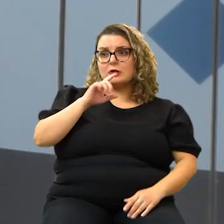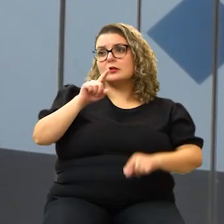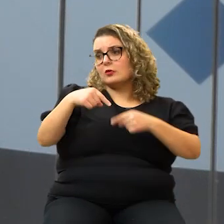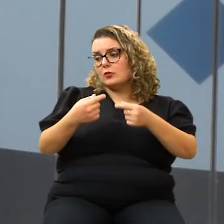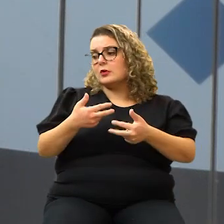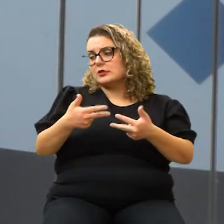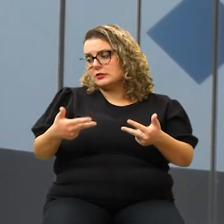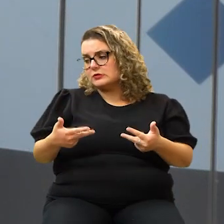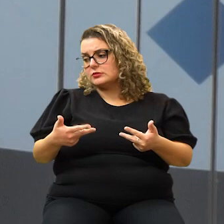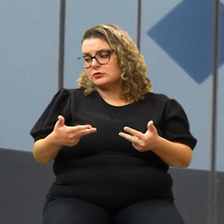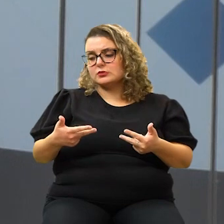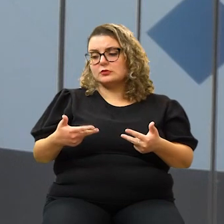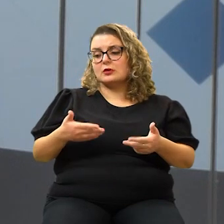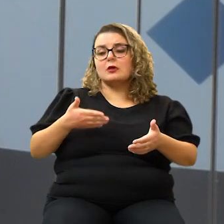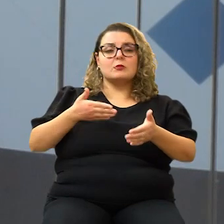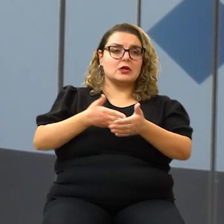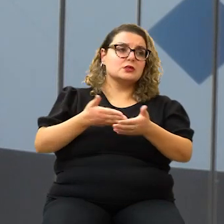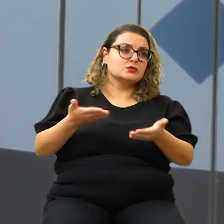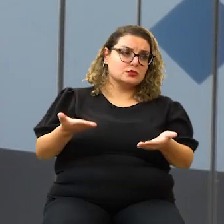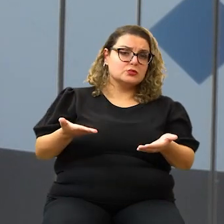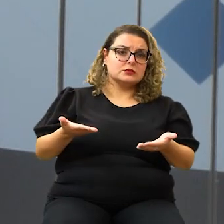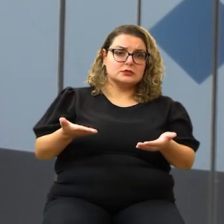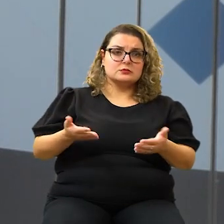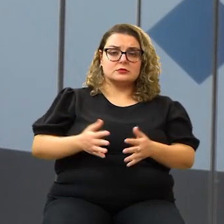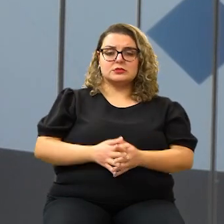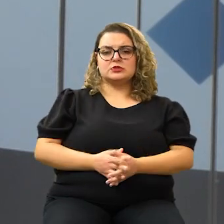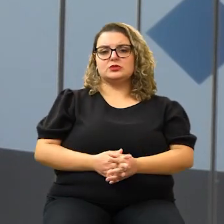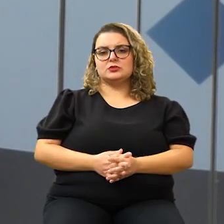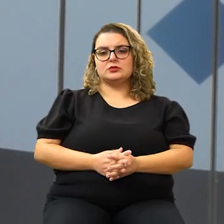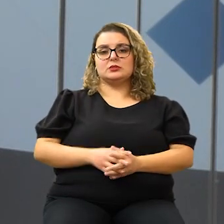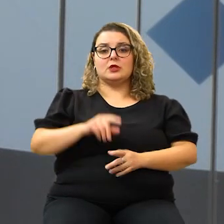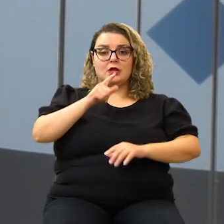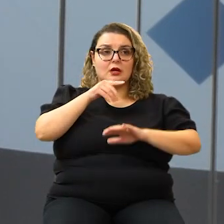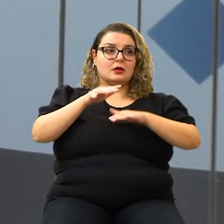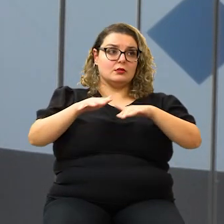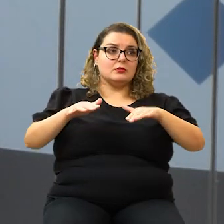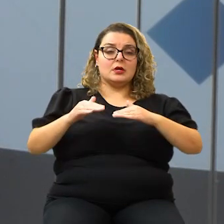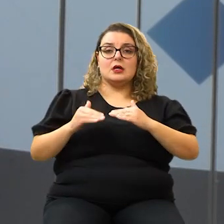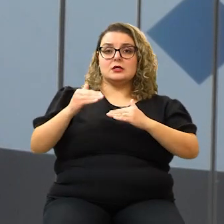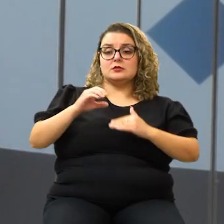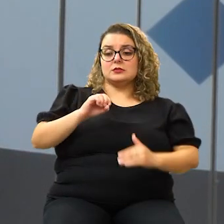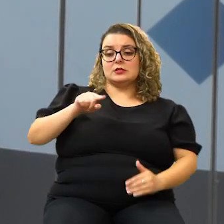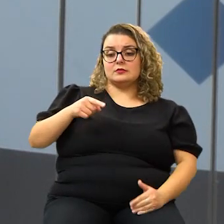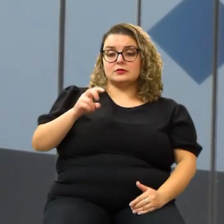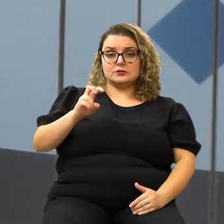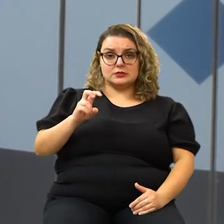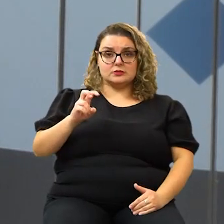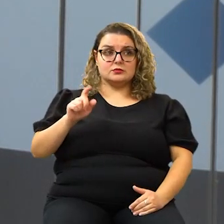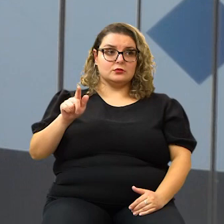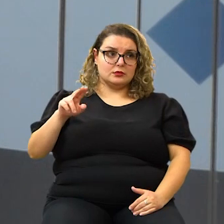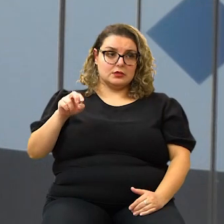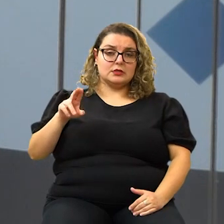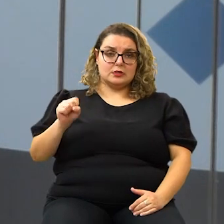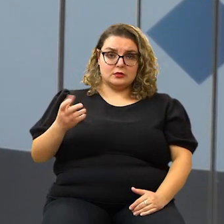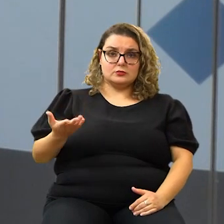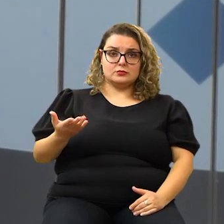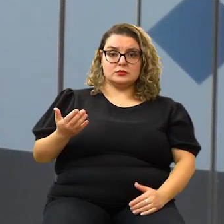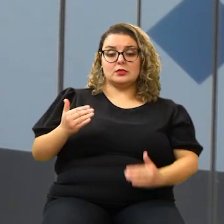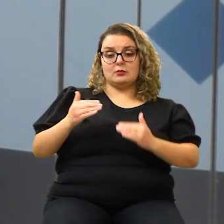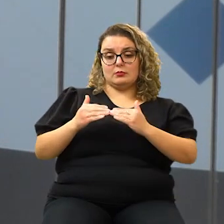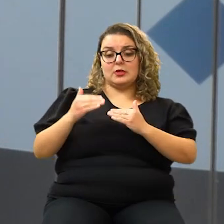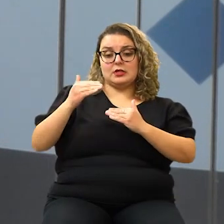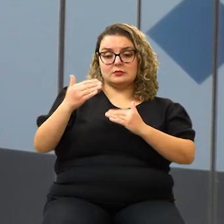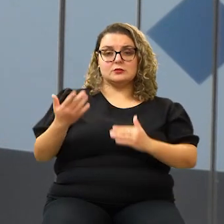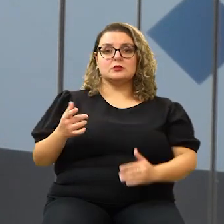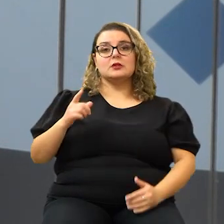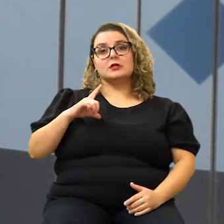outros fatores, mas o limite, né, é que as águas estejam acima de 0,5 graus. E para cima,